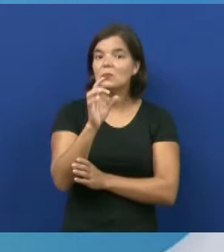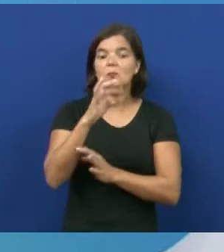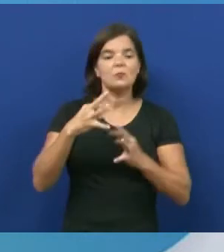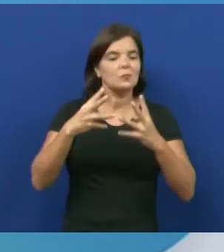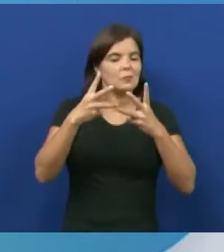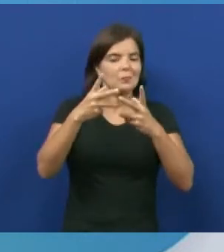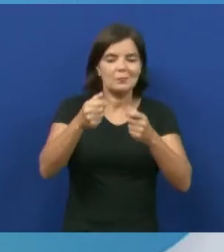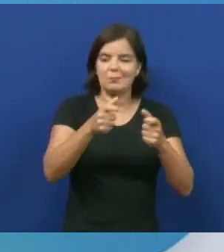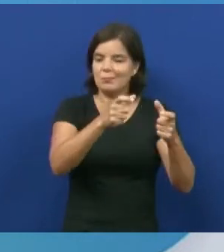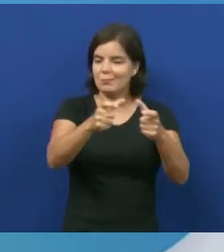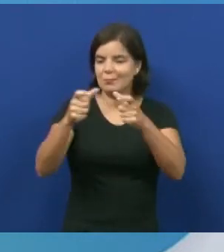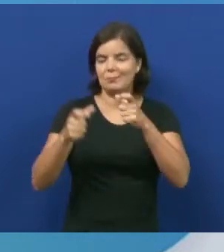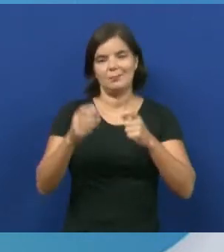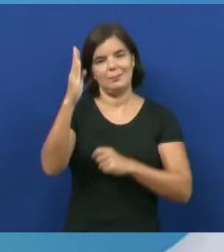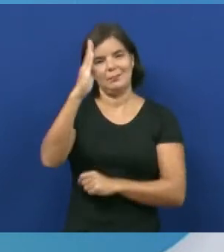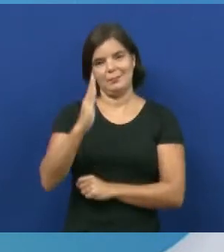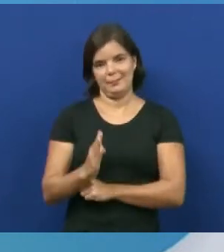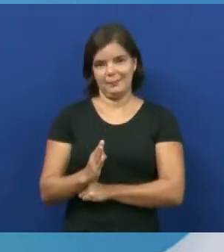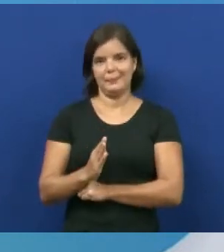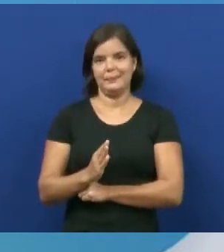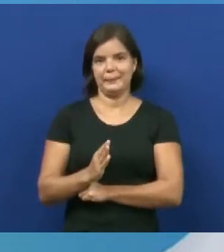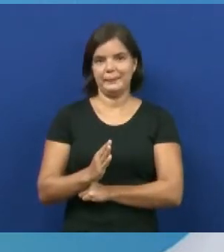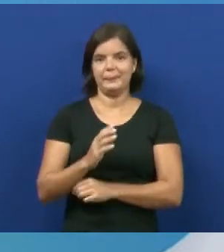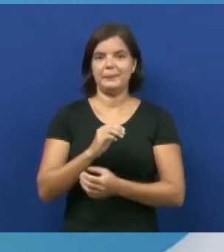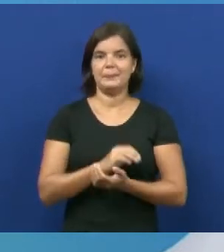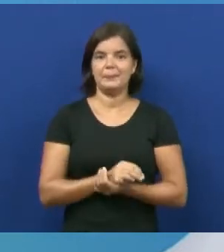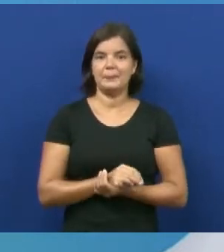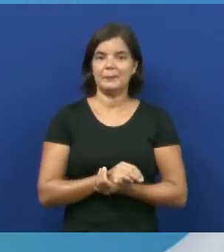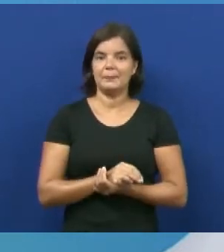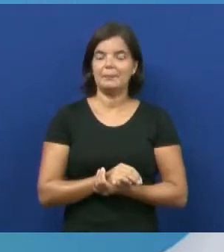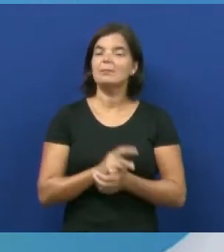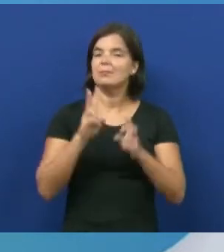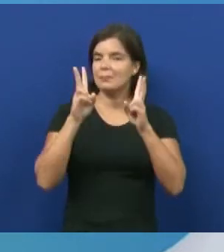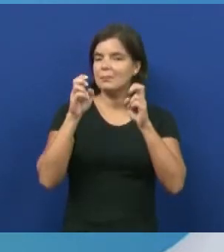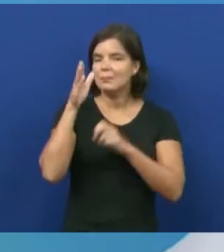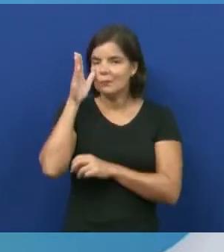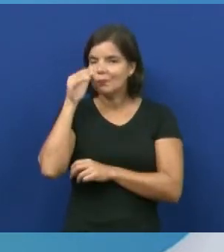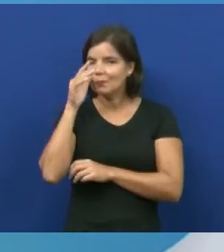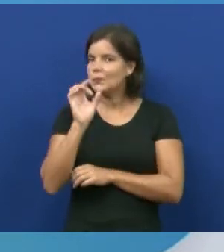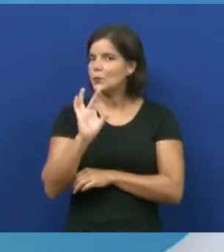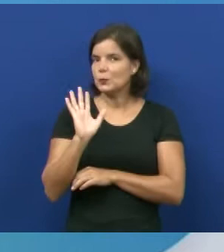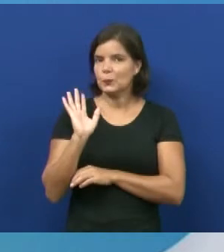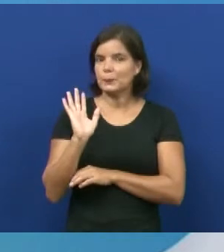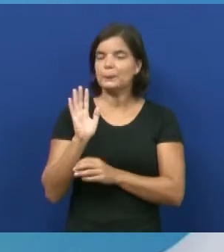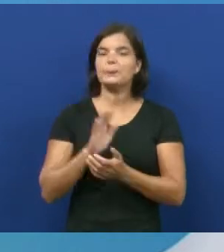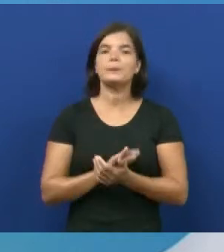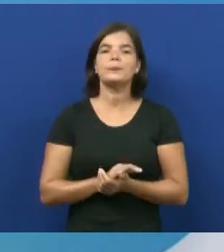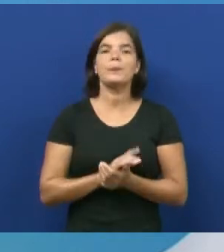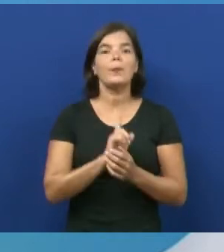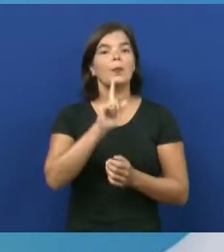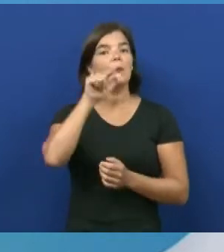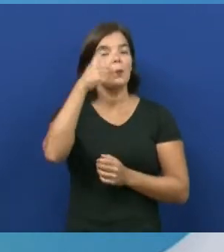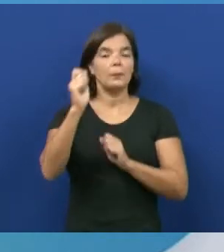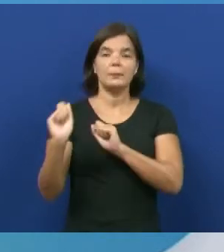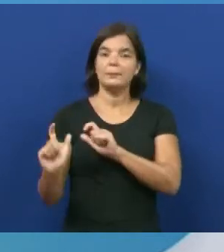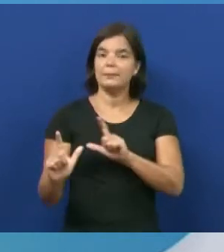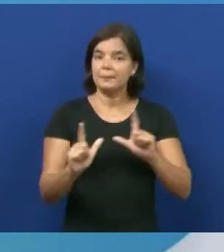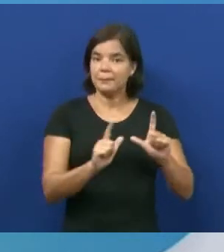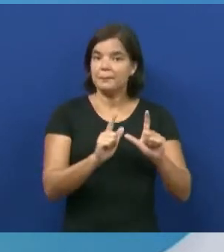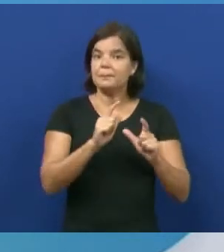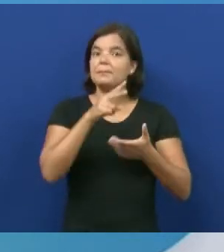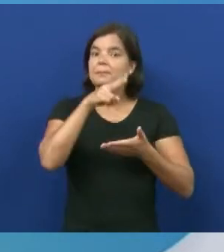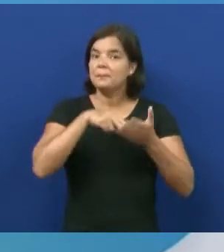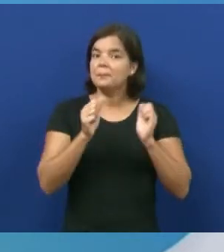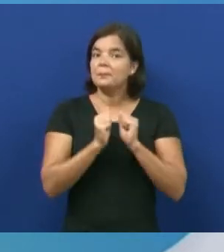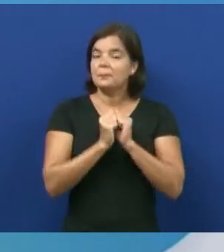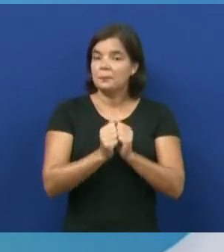em todos os locais do Brasil. A título de curiosidade apenas. E aí eu vou trazer um outro slide para a gente ler